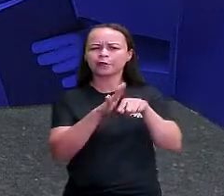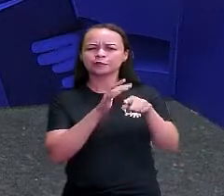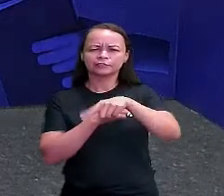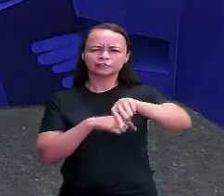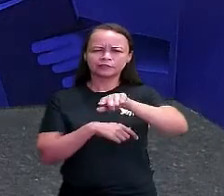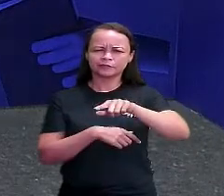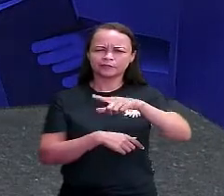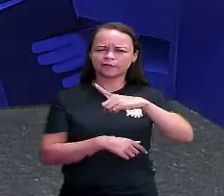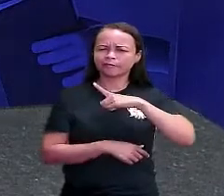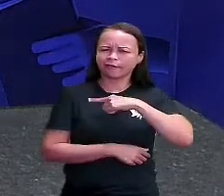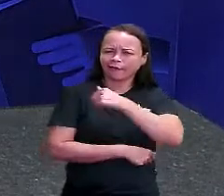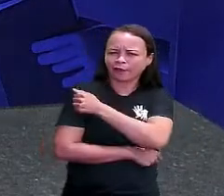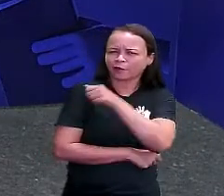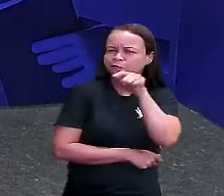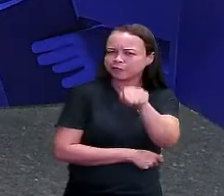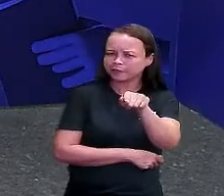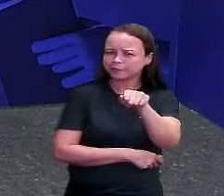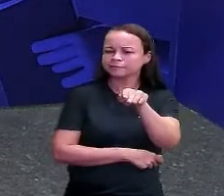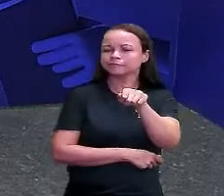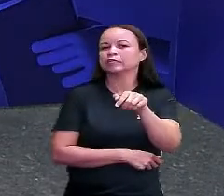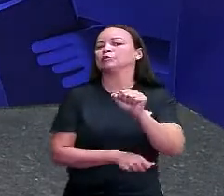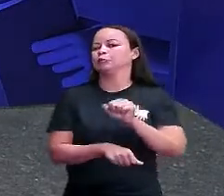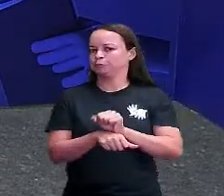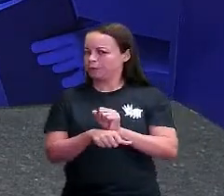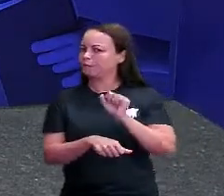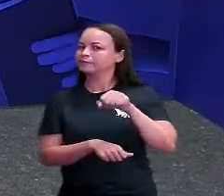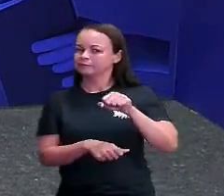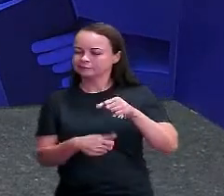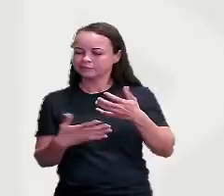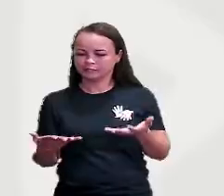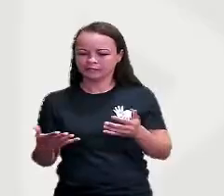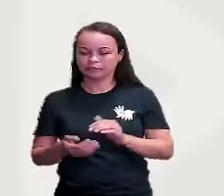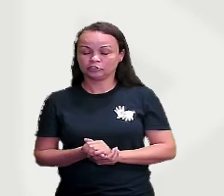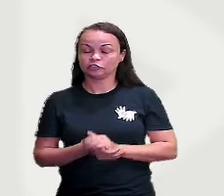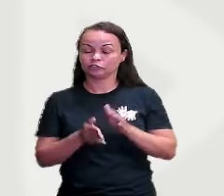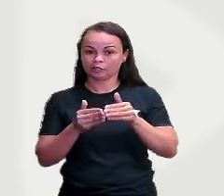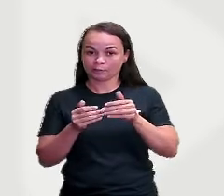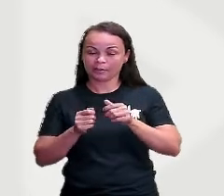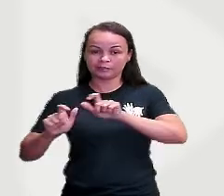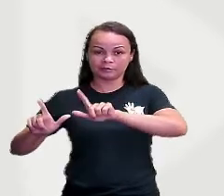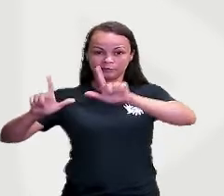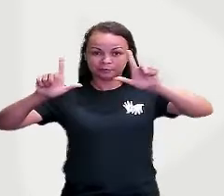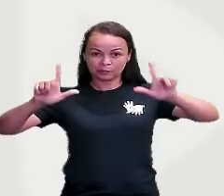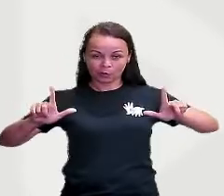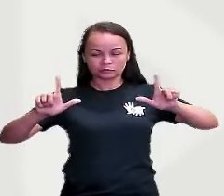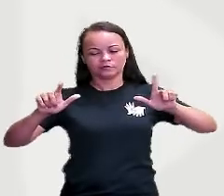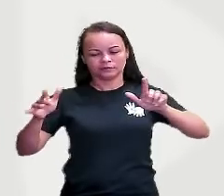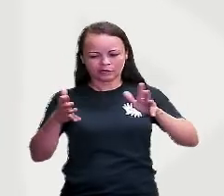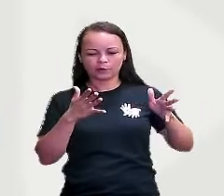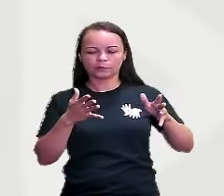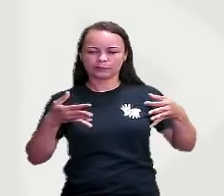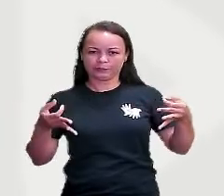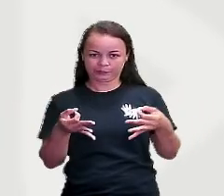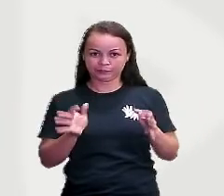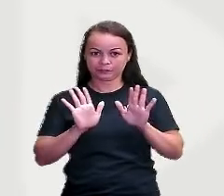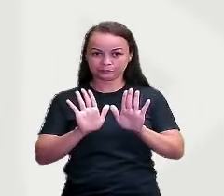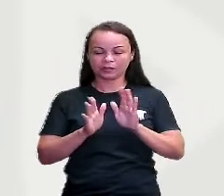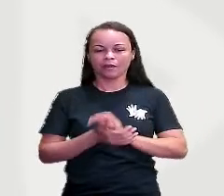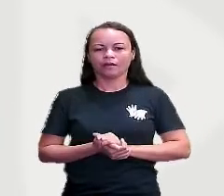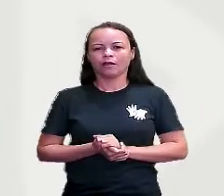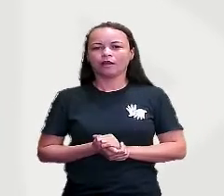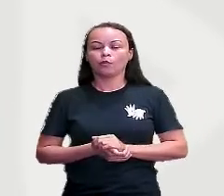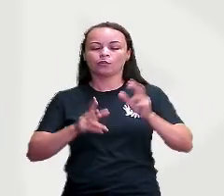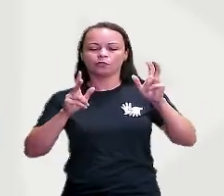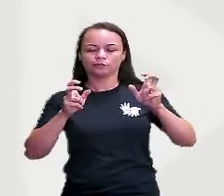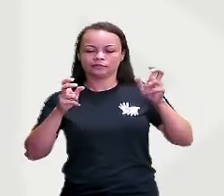aluno aí? Eu espero que sim. Mas vamos ao que interessa. Vou pedir para a produção já abrir essa imagem aí. Por favor, produção, abra essa imagem. Perfeito. Tema da